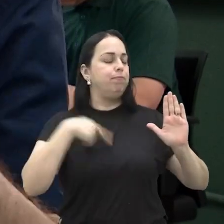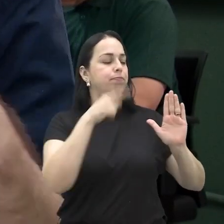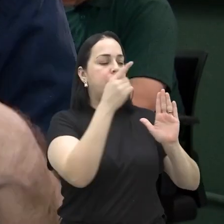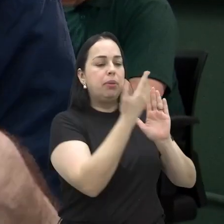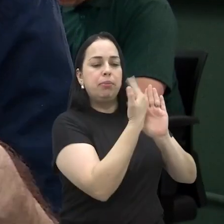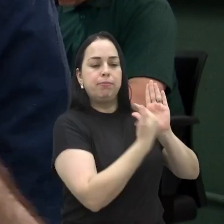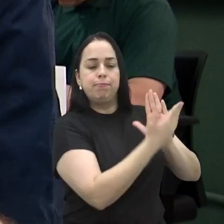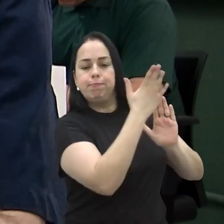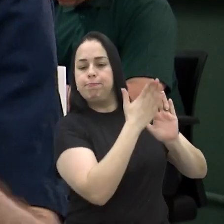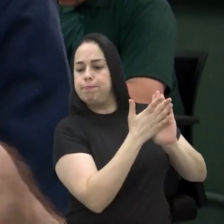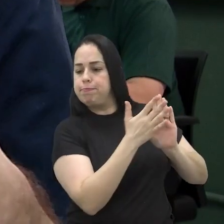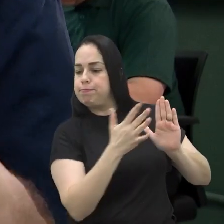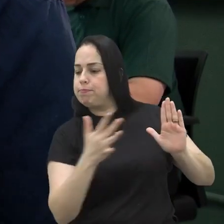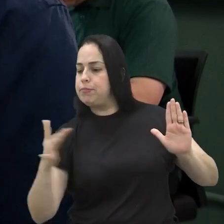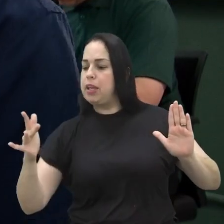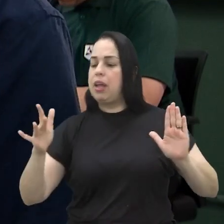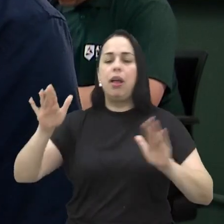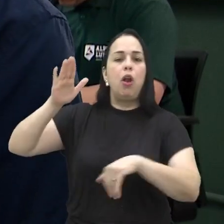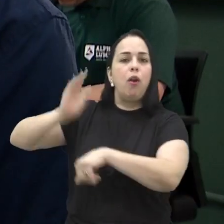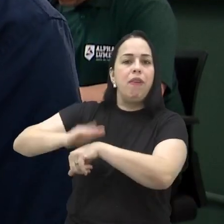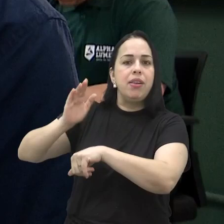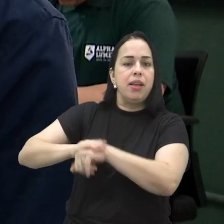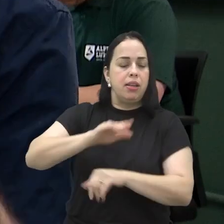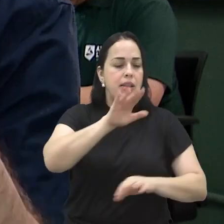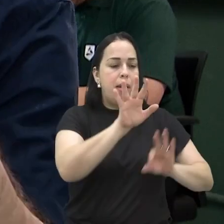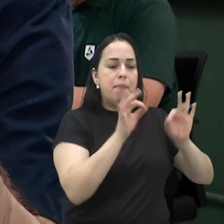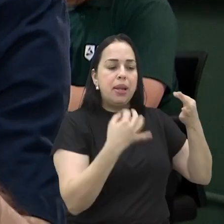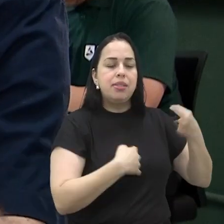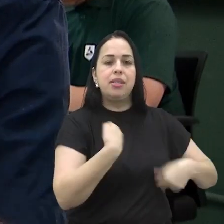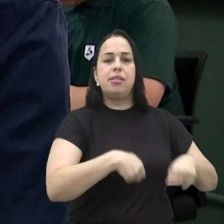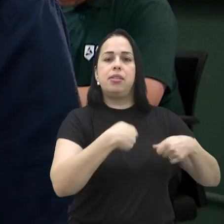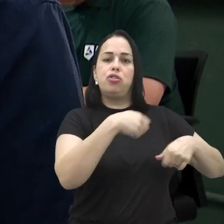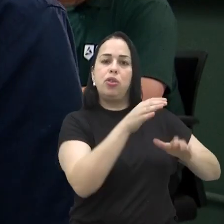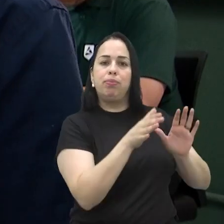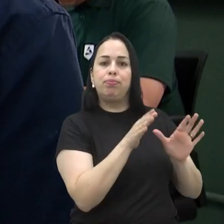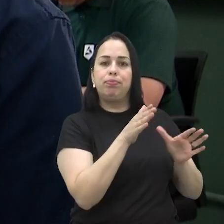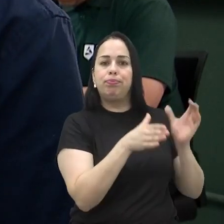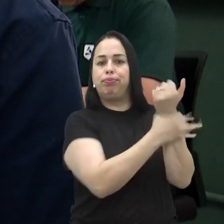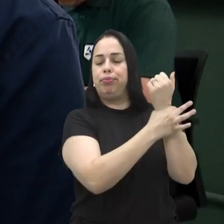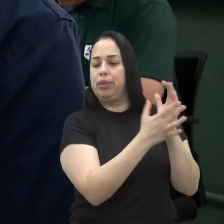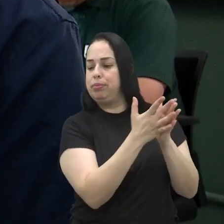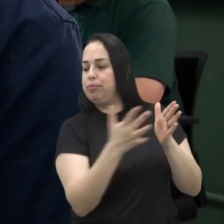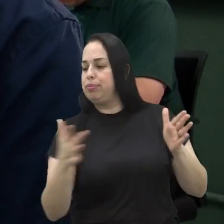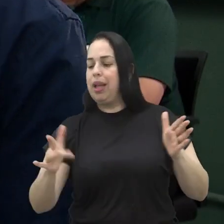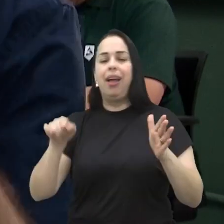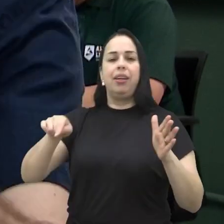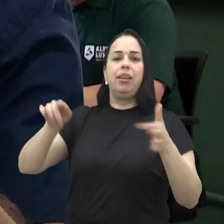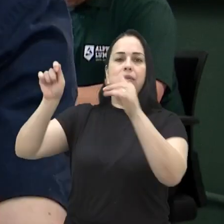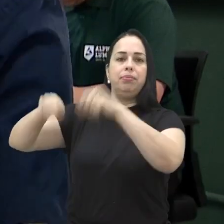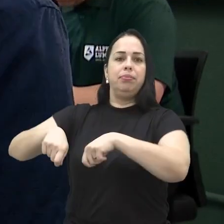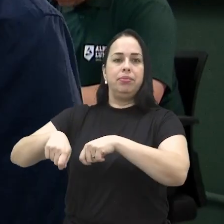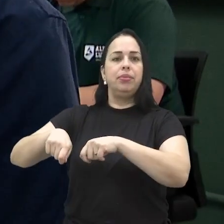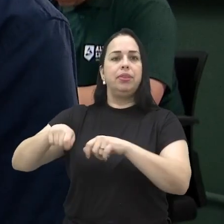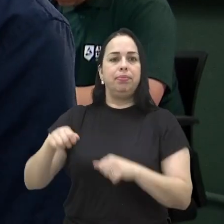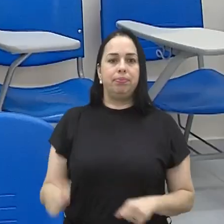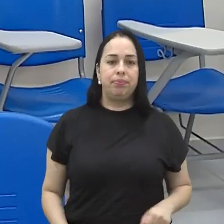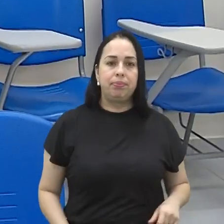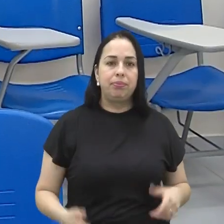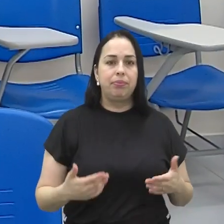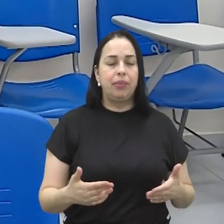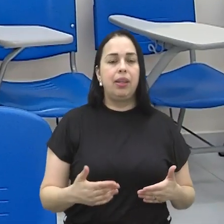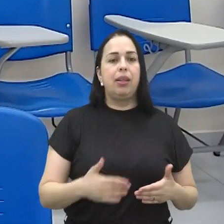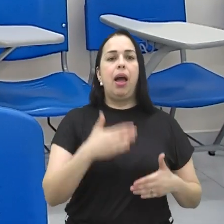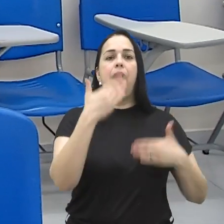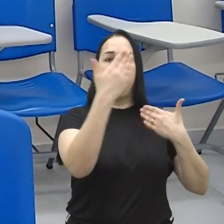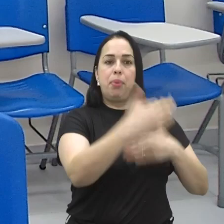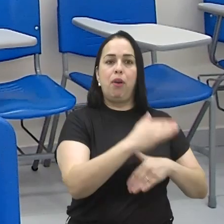da codificação, né, que a gente chama, que é o desenvolvimento da aplicação. Então, quando você envolve segurança desde o início, a gente consegue garantir que no final também vai ter segurança.